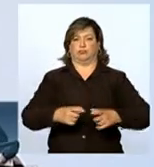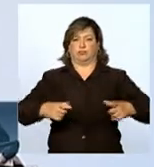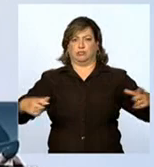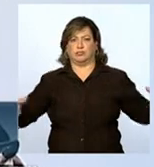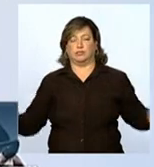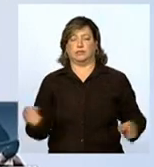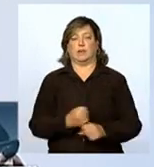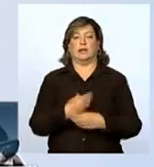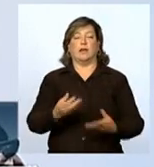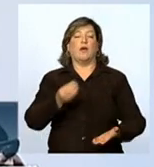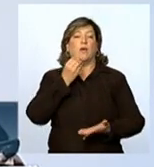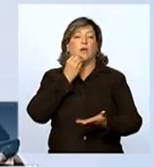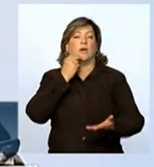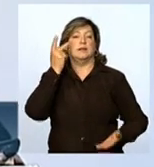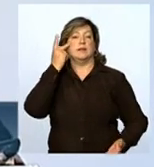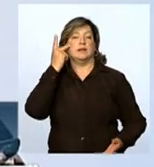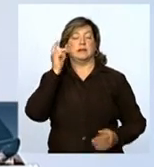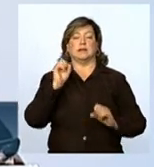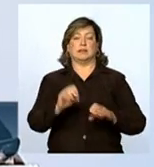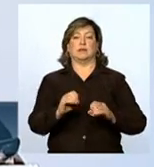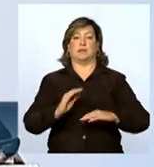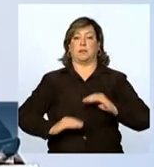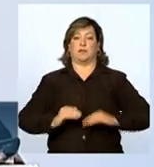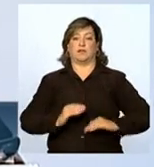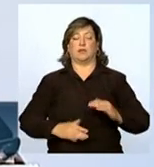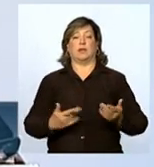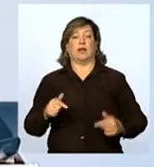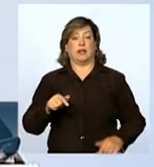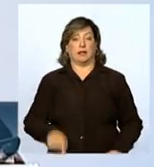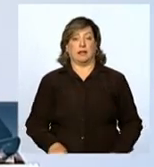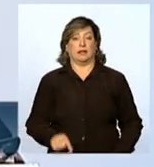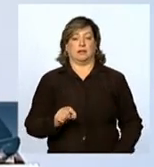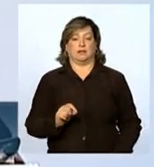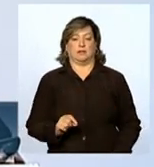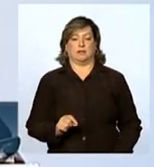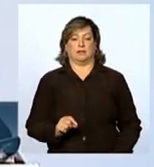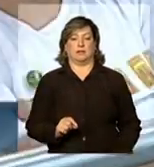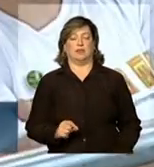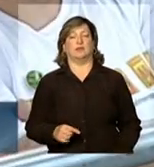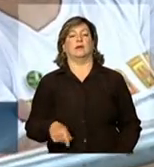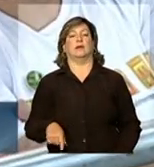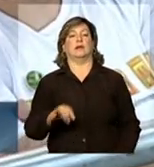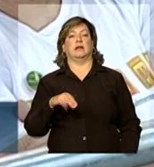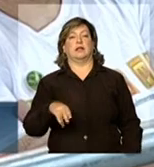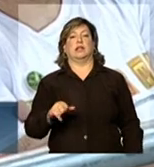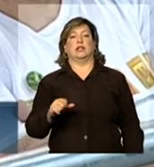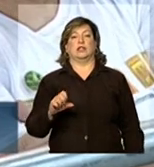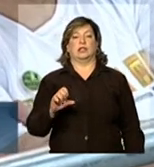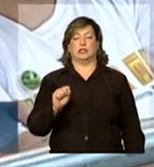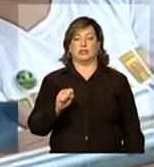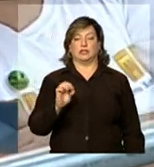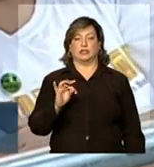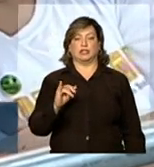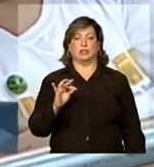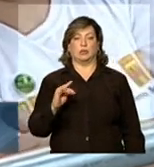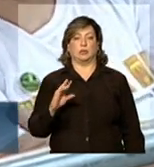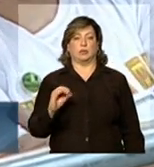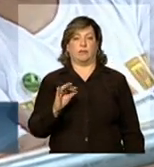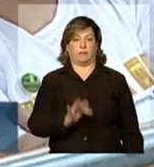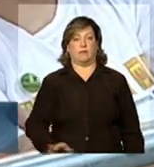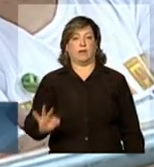ainda para São Paulo na educação profissional. Então, nosso Instituto Federal é um exemplo aqui para o país em termos de crescimento de